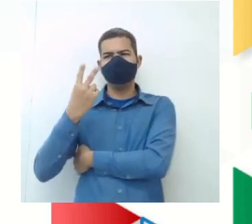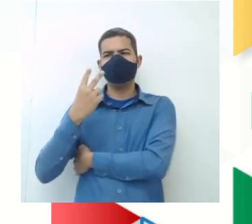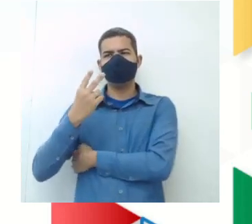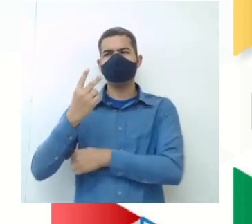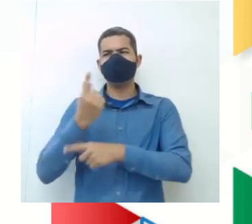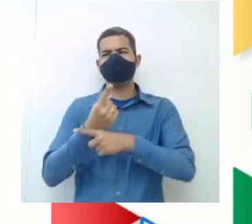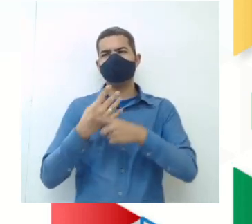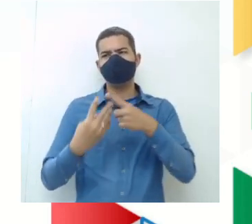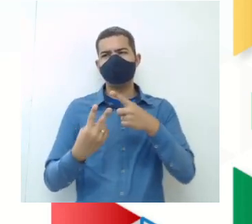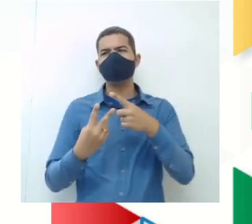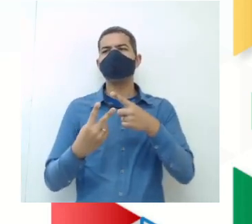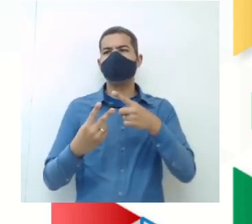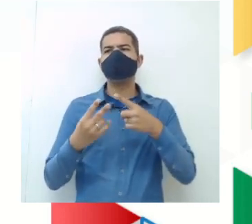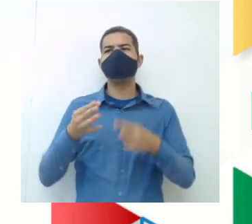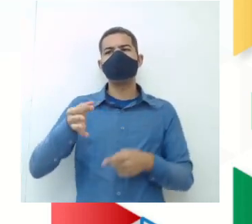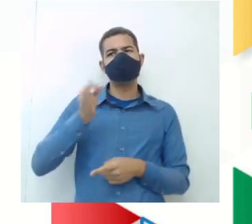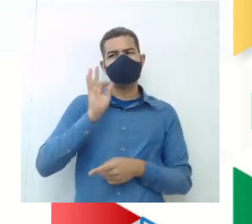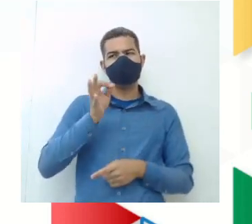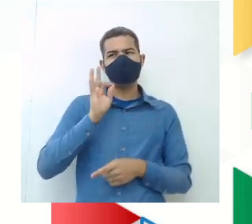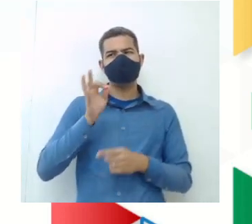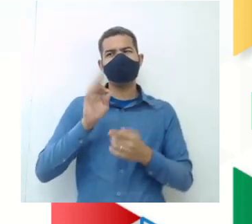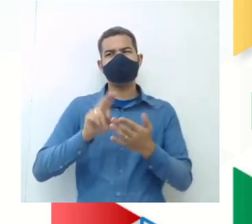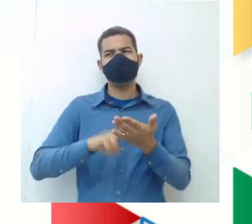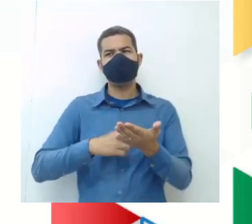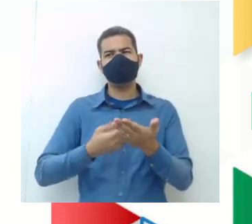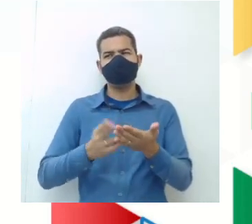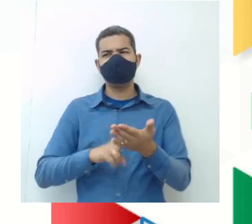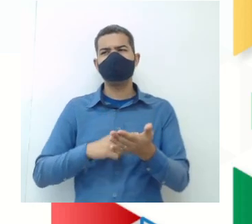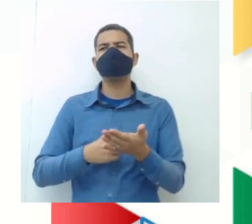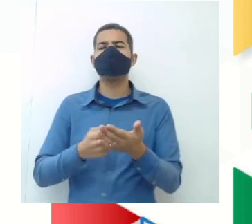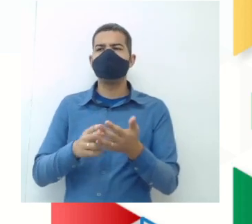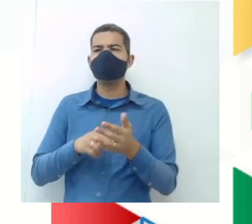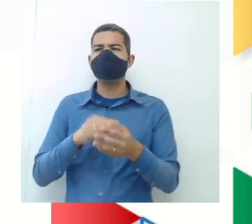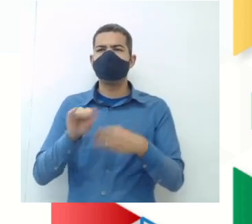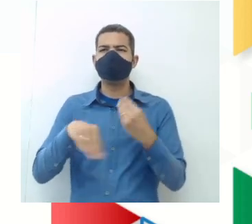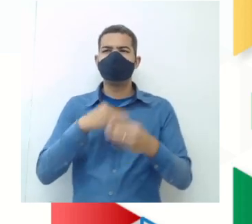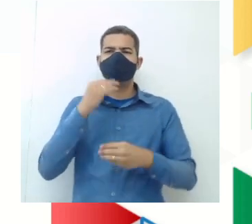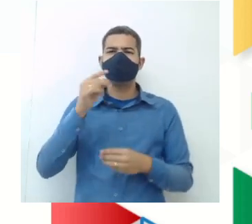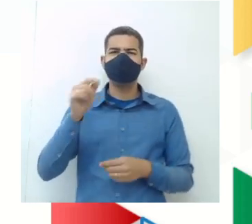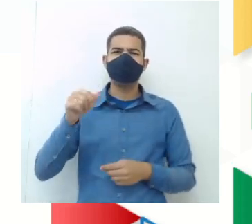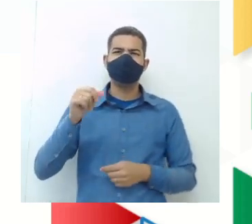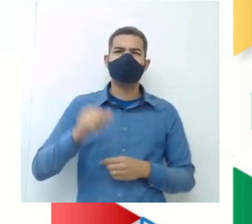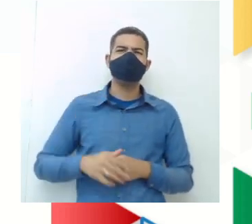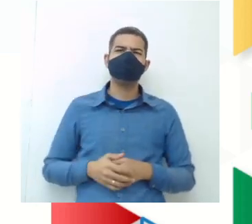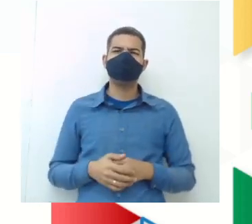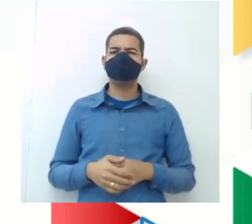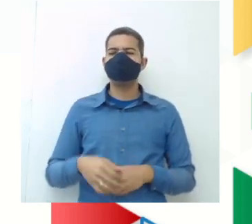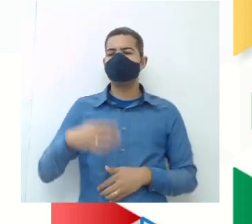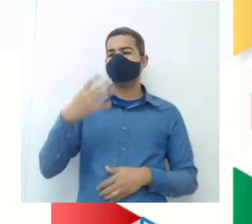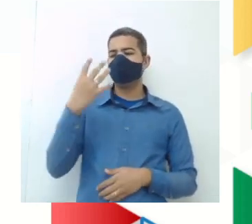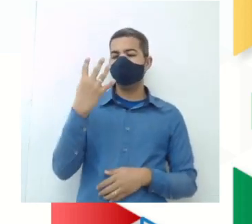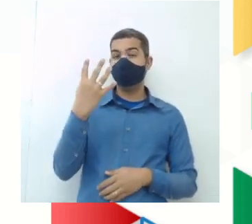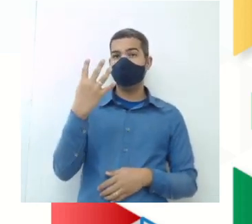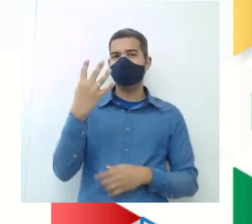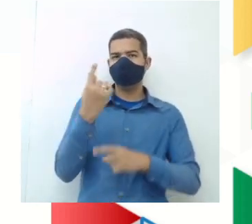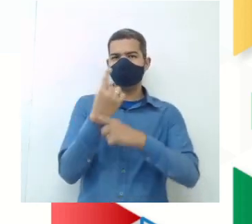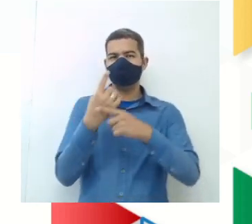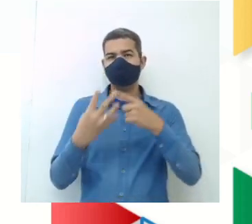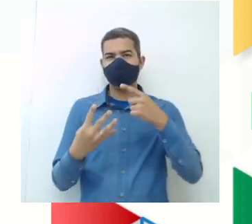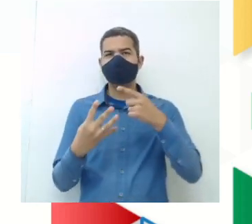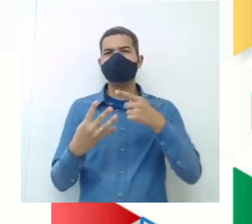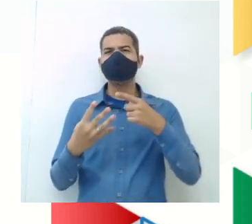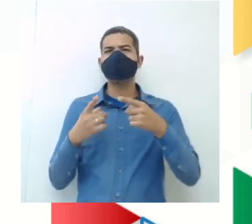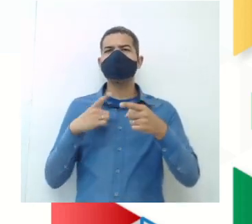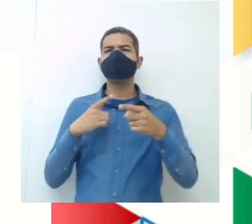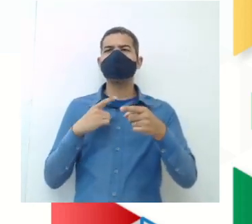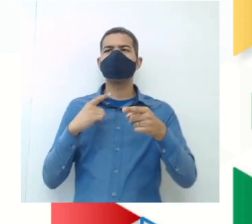nosso bolo de rolo tão famoso. Então, 4 1/4, eu tenho que transformar esse número